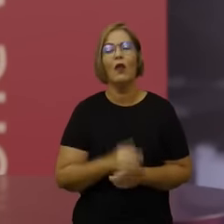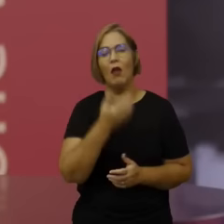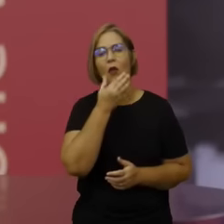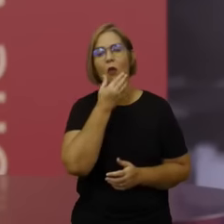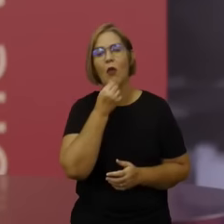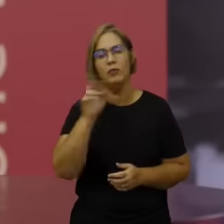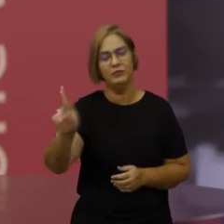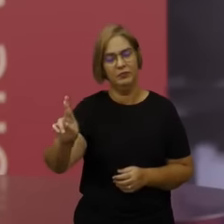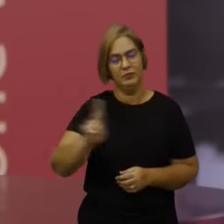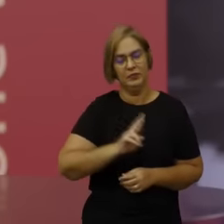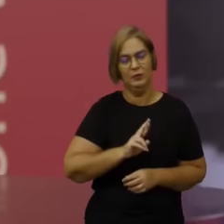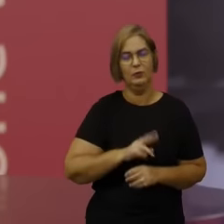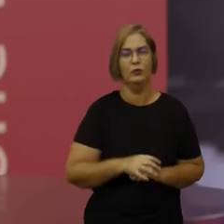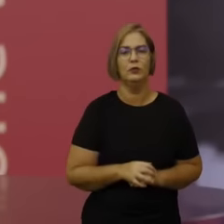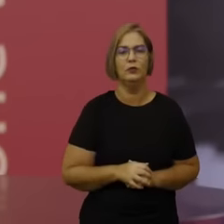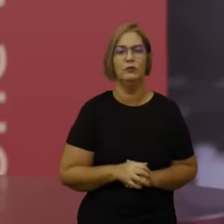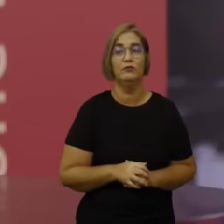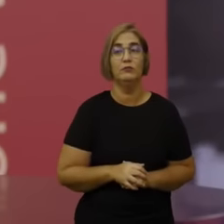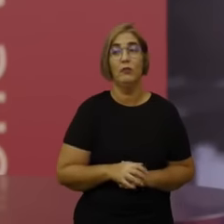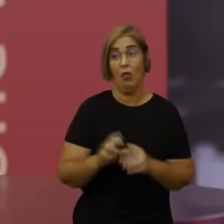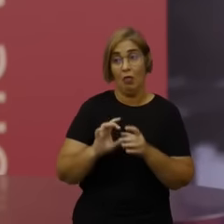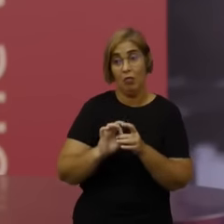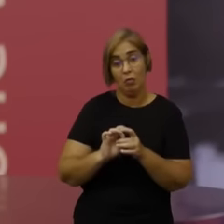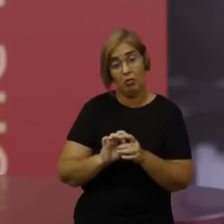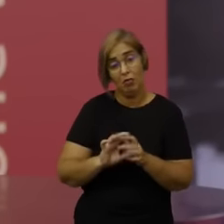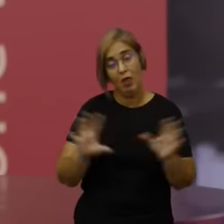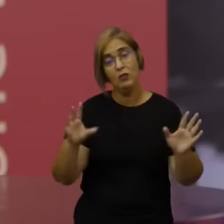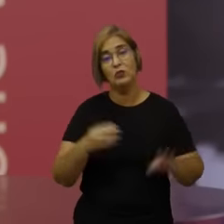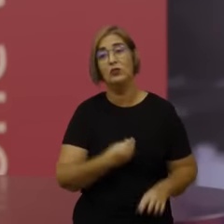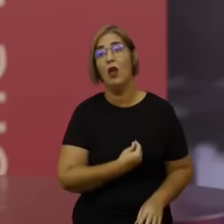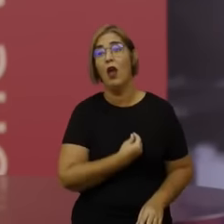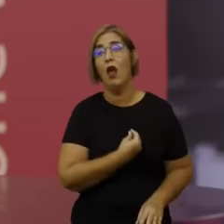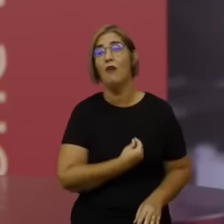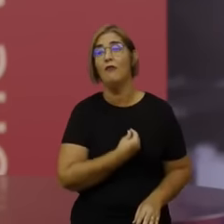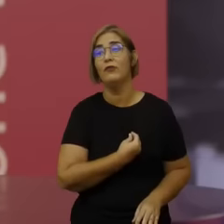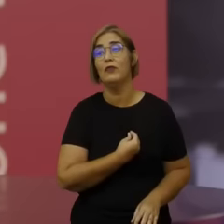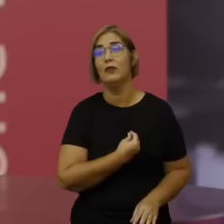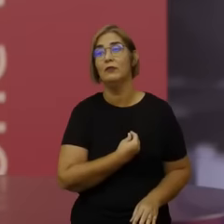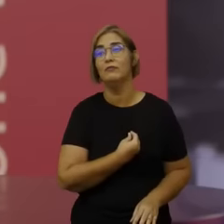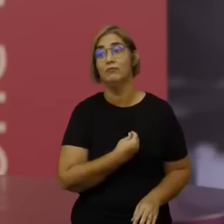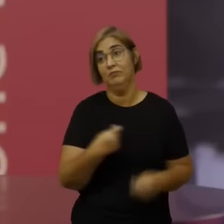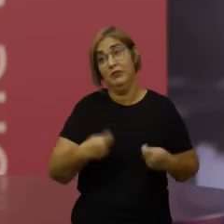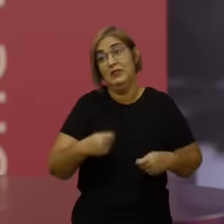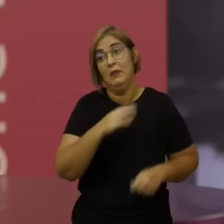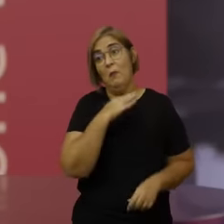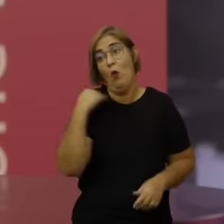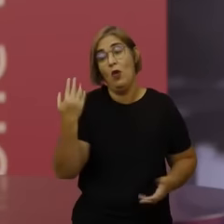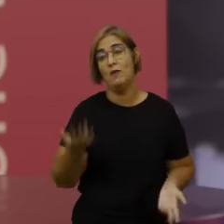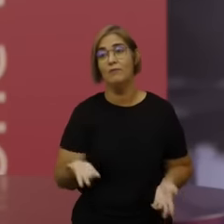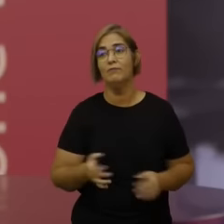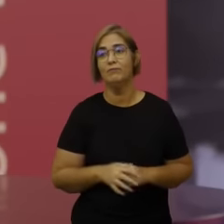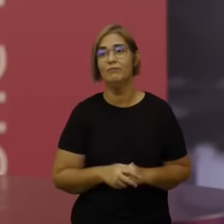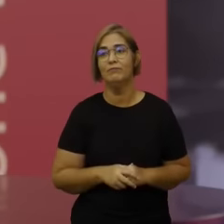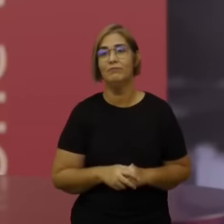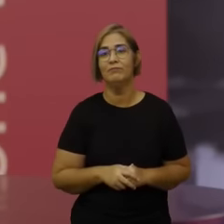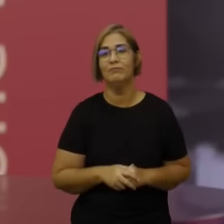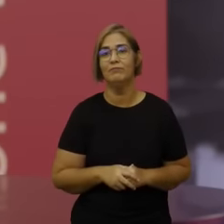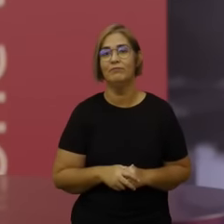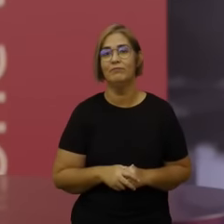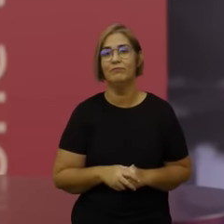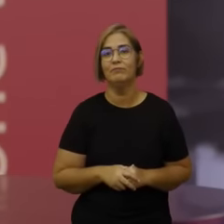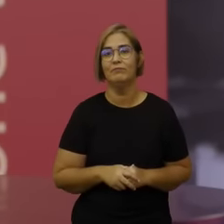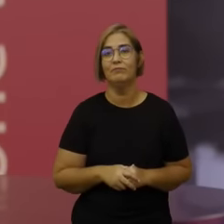novamente, deixar essa vida o quanto antes, porque esta vida